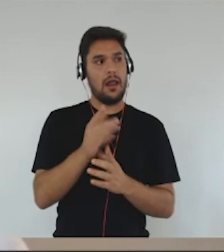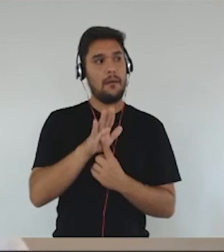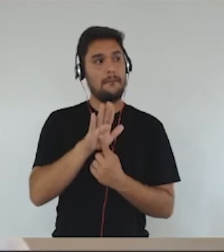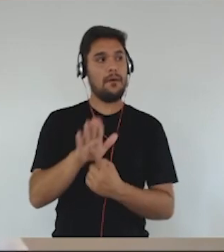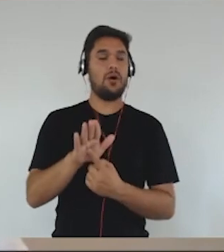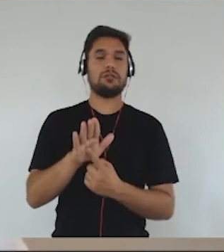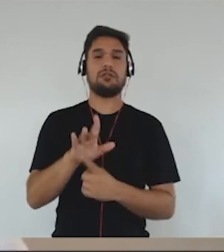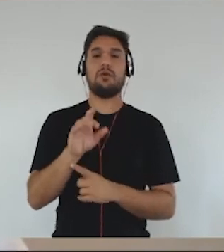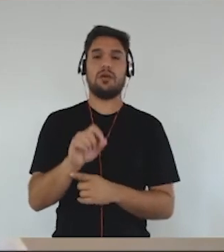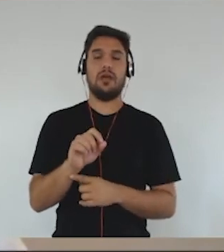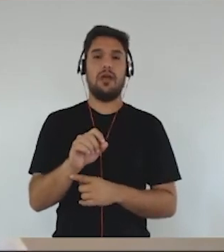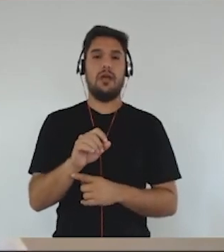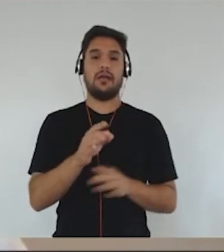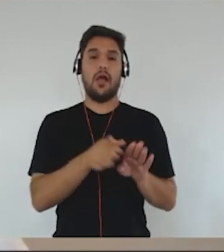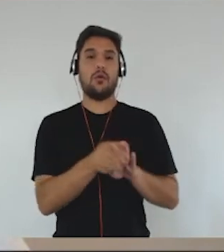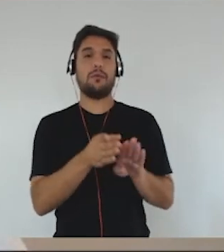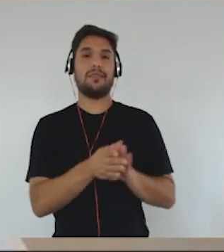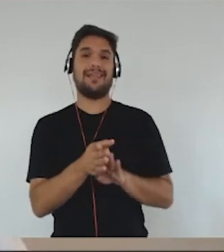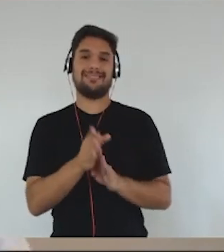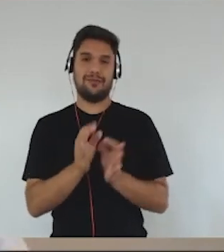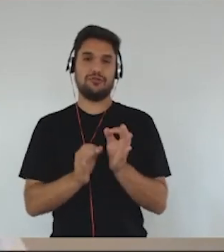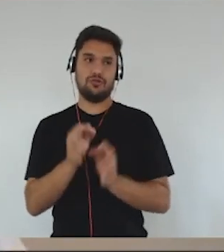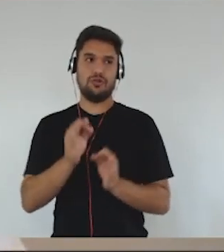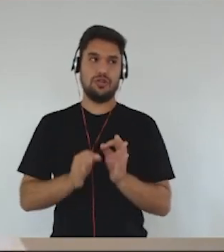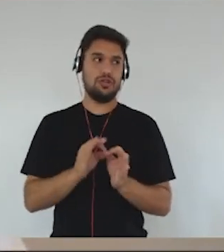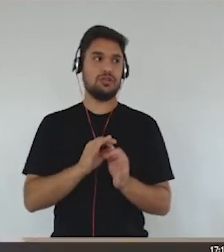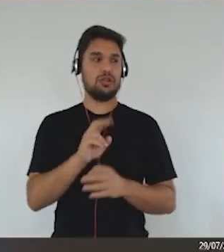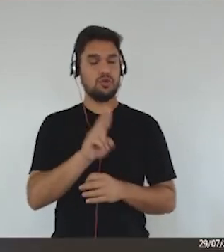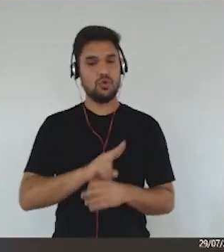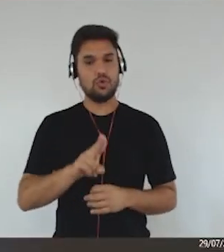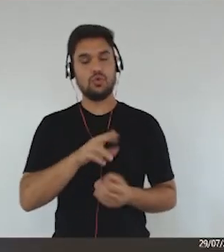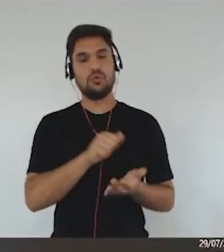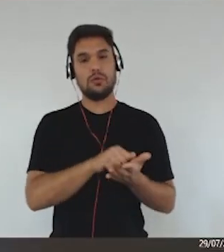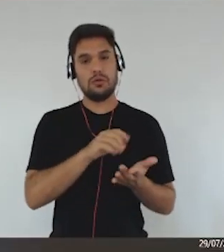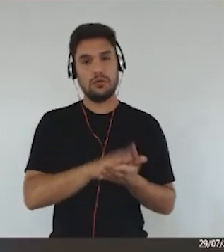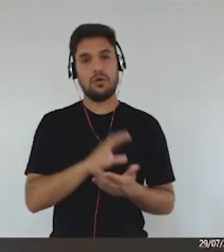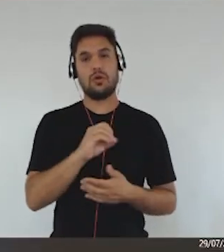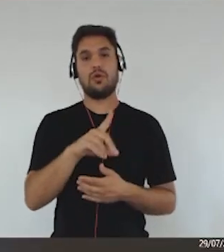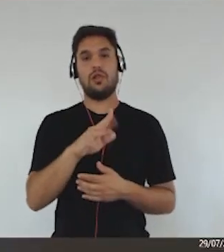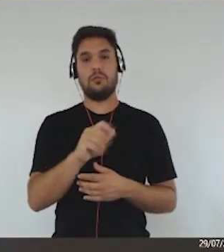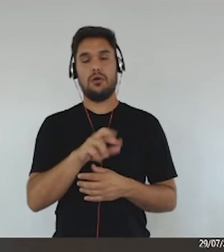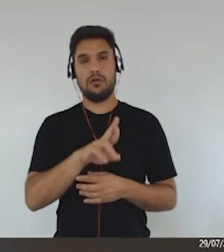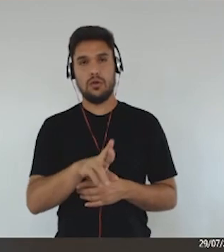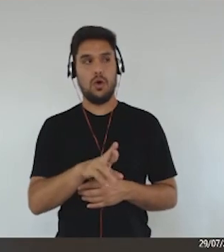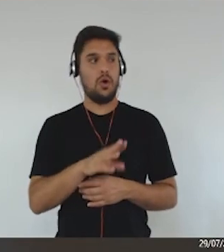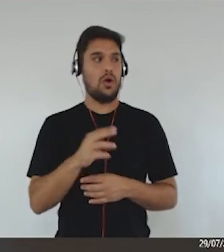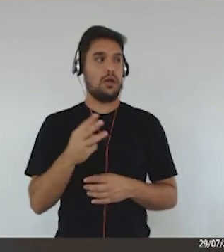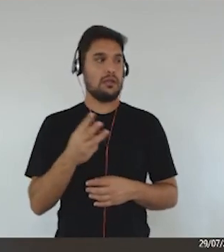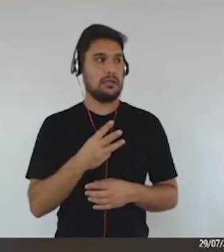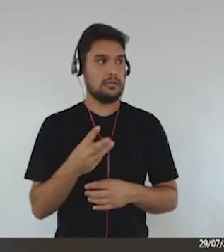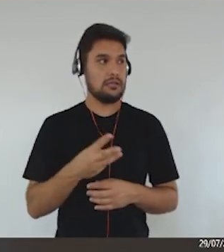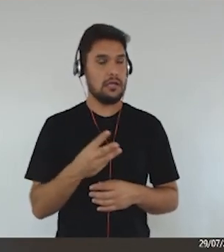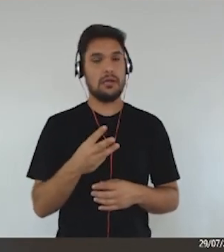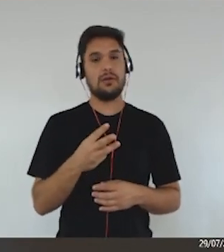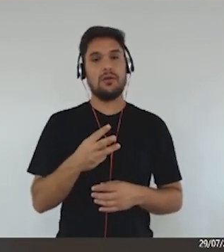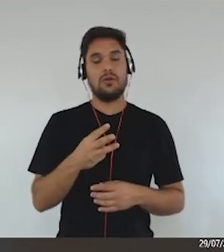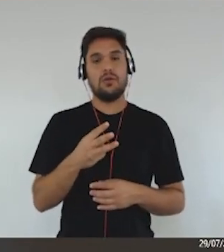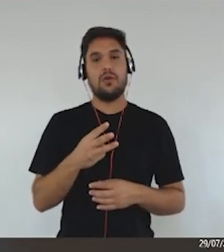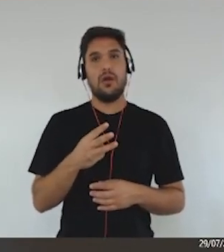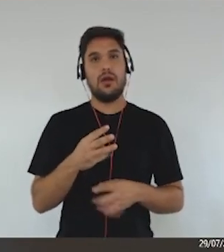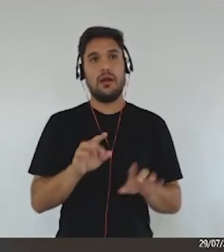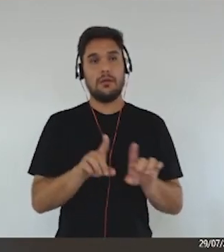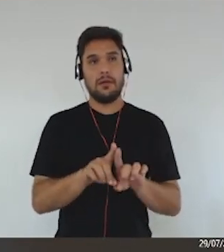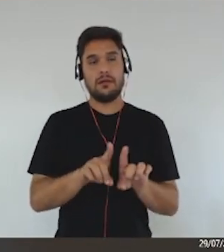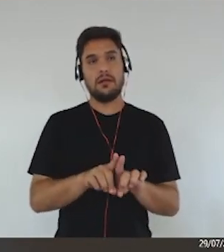que pode indicar a recomendações jurídicas de aplicação de sanções a colaboradores, a terceiros, e, eventualmente, até